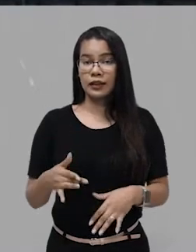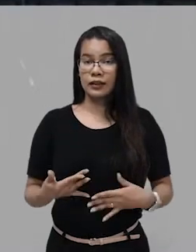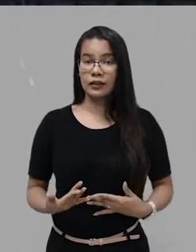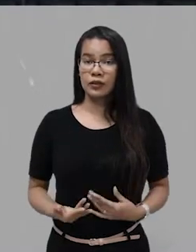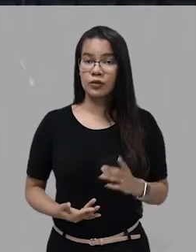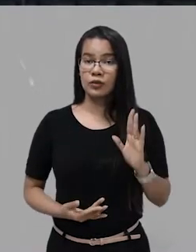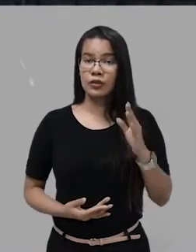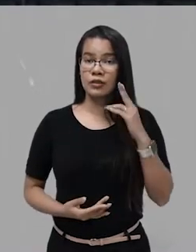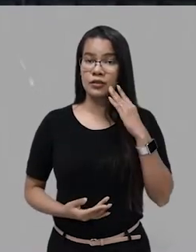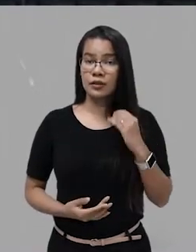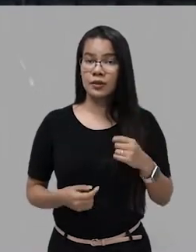uso do hífen.